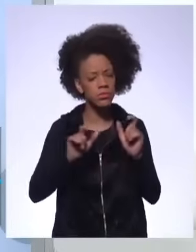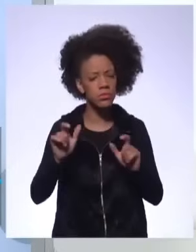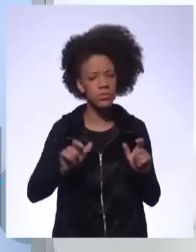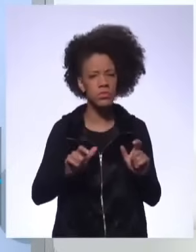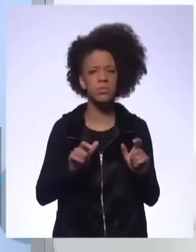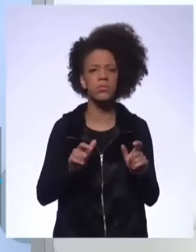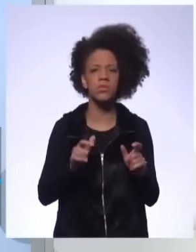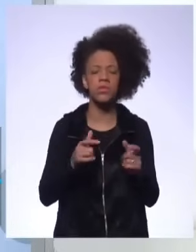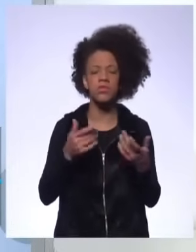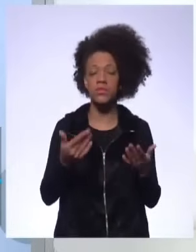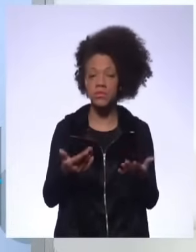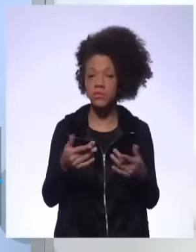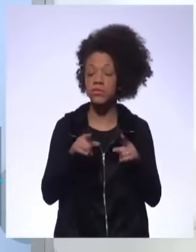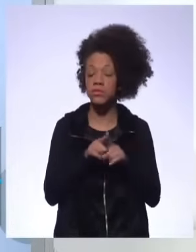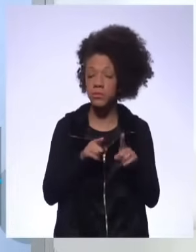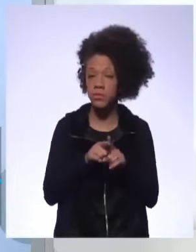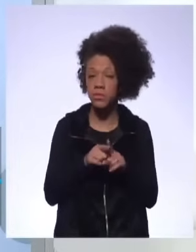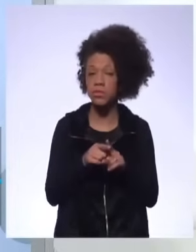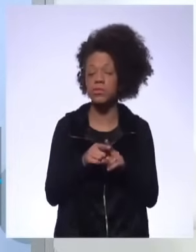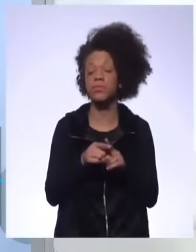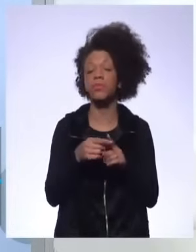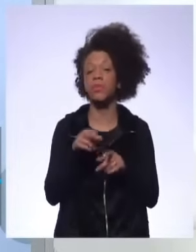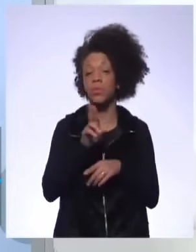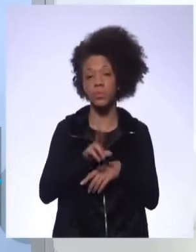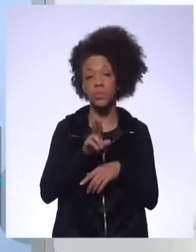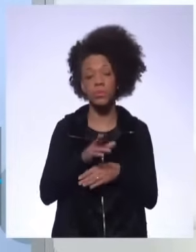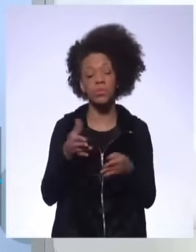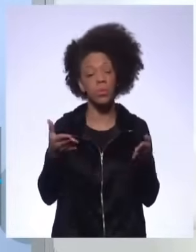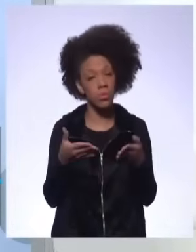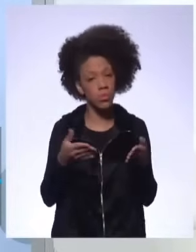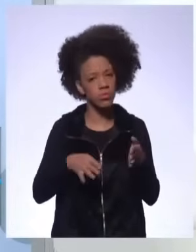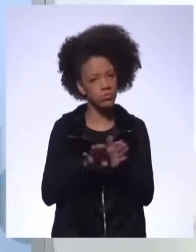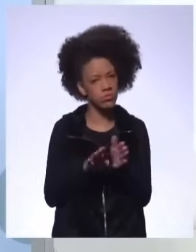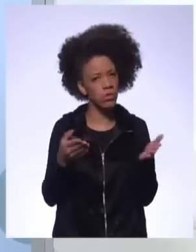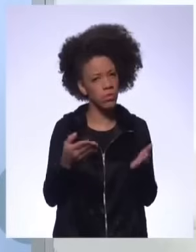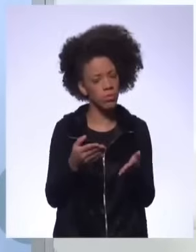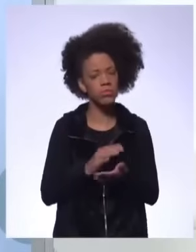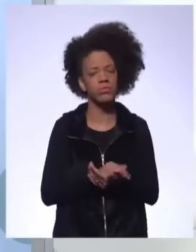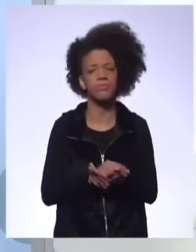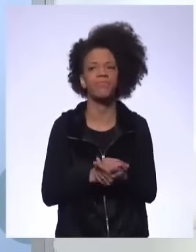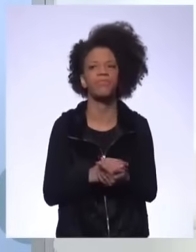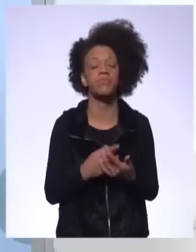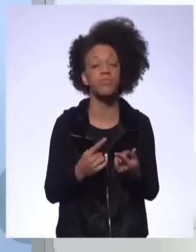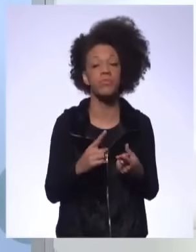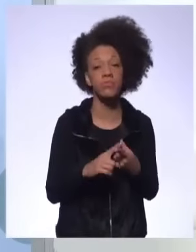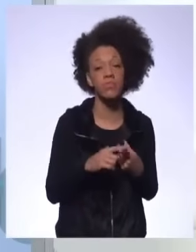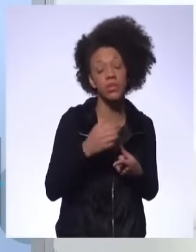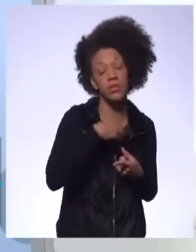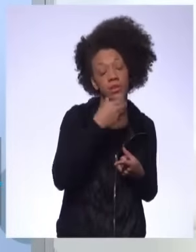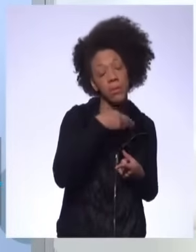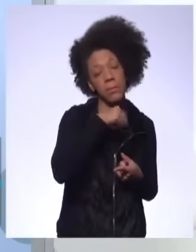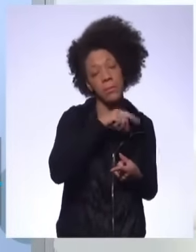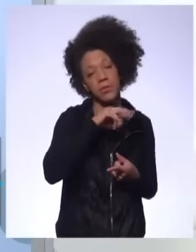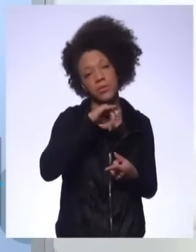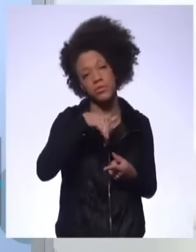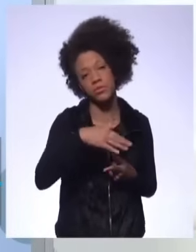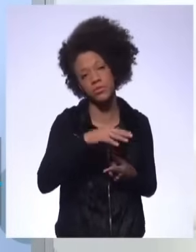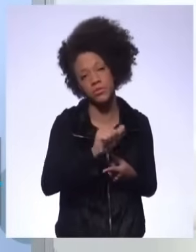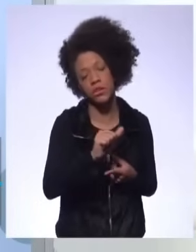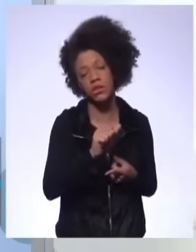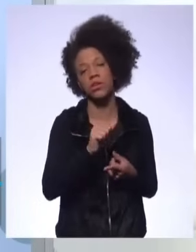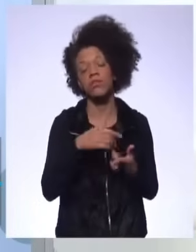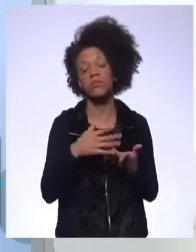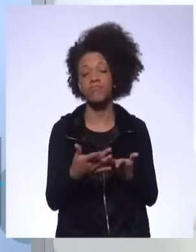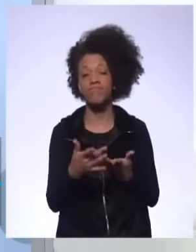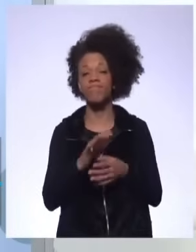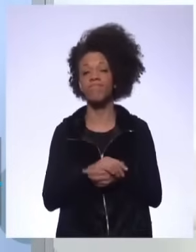muitos populares ainda utilizam para tratar. Olha só. Então aqui, ó, o maracujá é amplamente historicamente utilizado na medicina